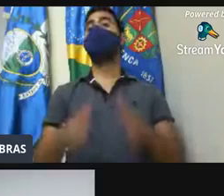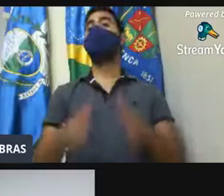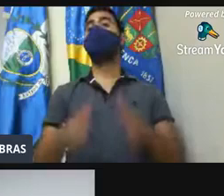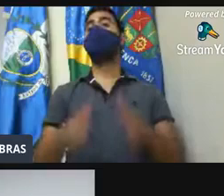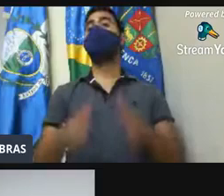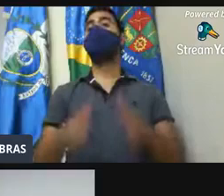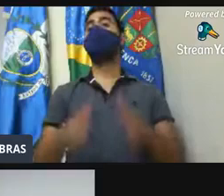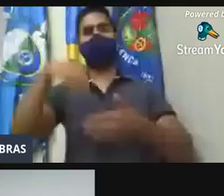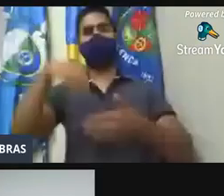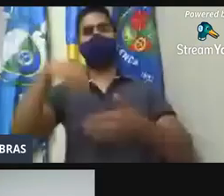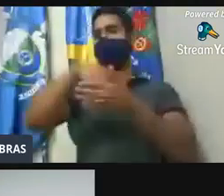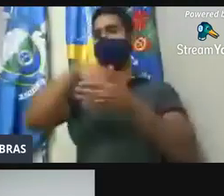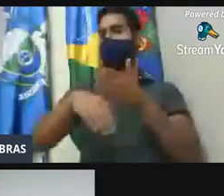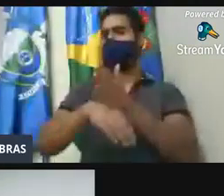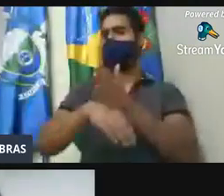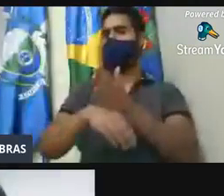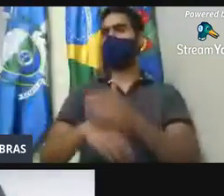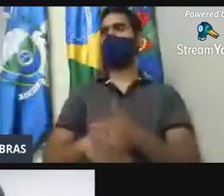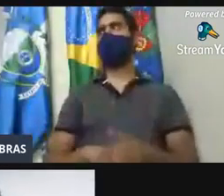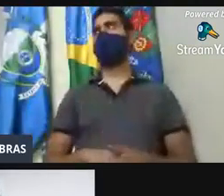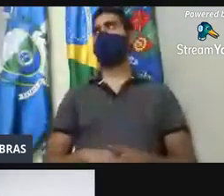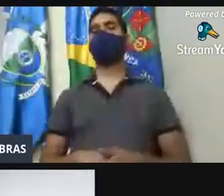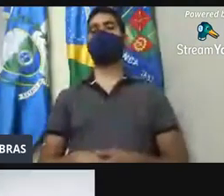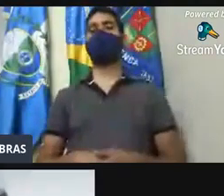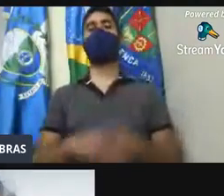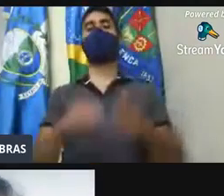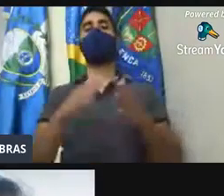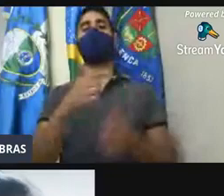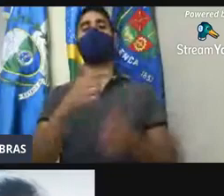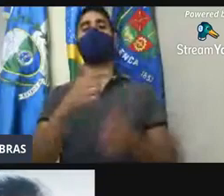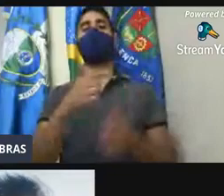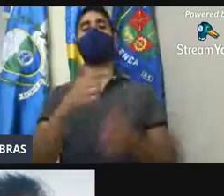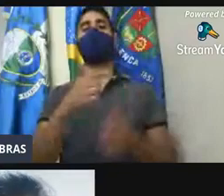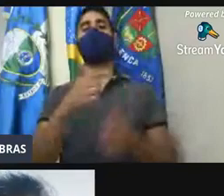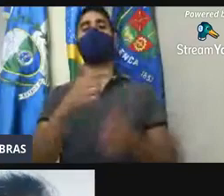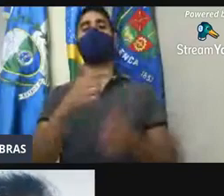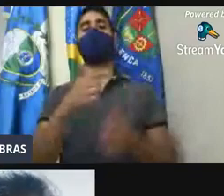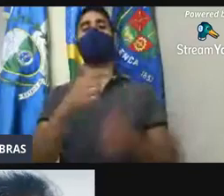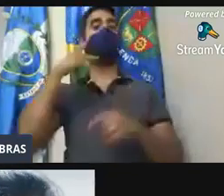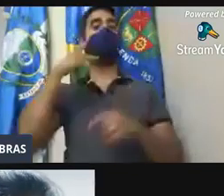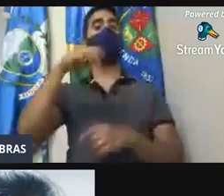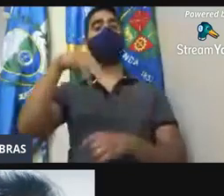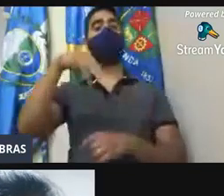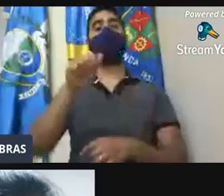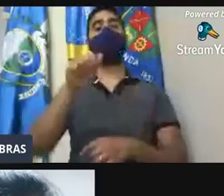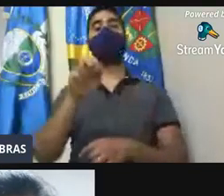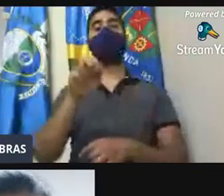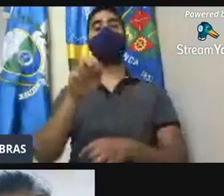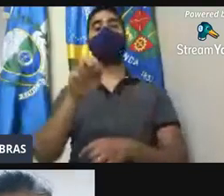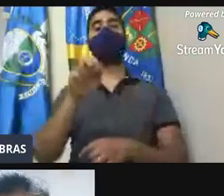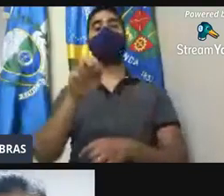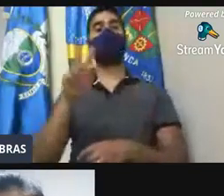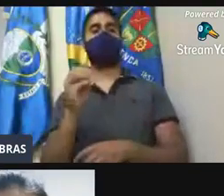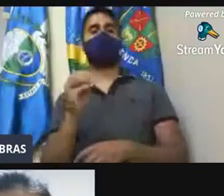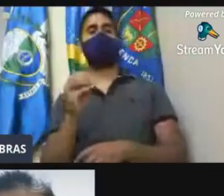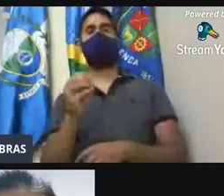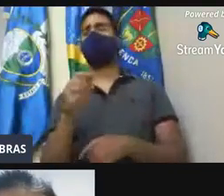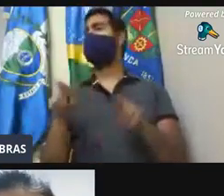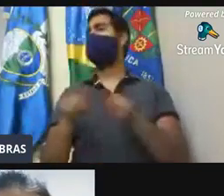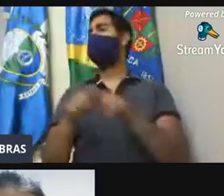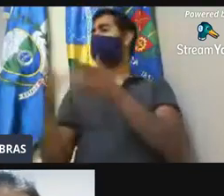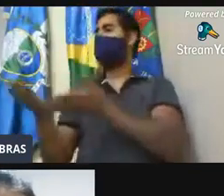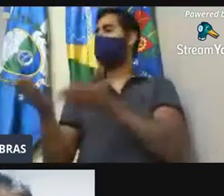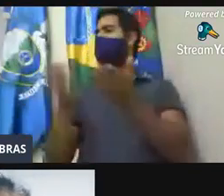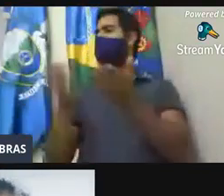votação. Aprovado. Requerimento 223, também do vereador Marquinhos da Saúde. Ele requer convidando o secretário de